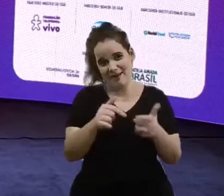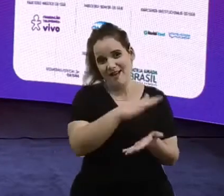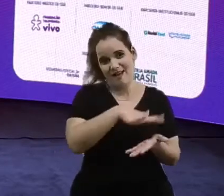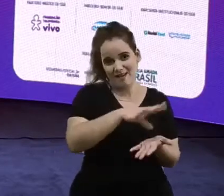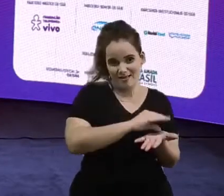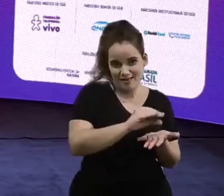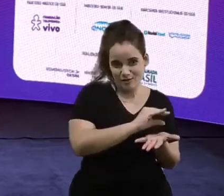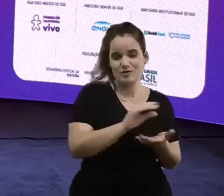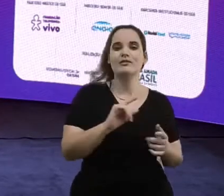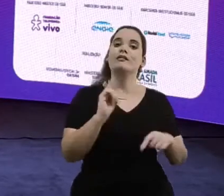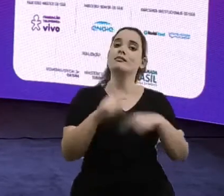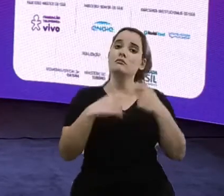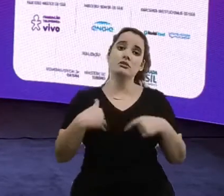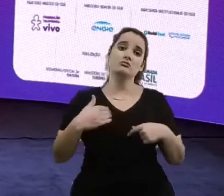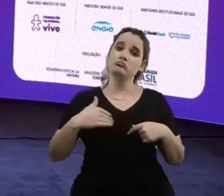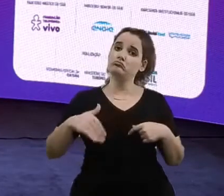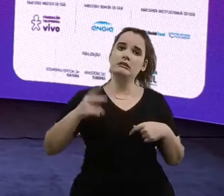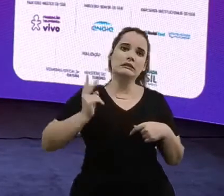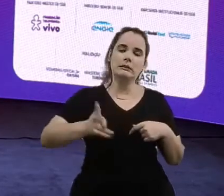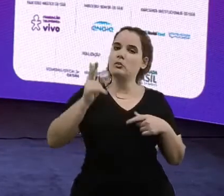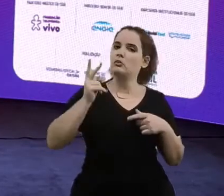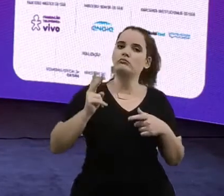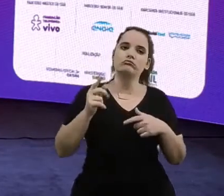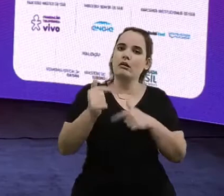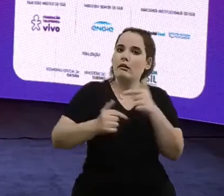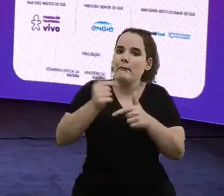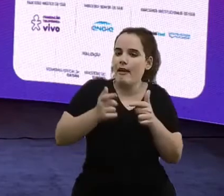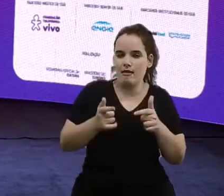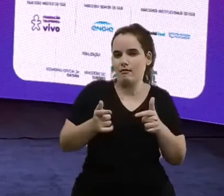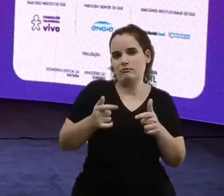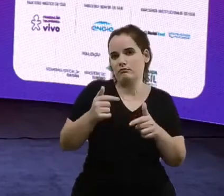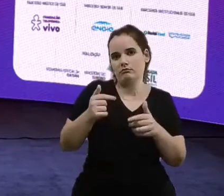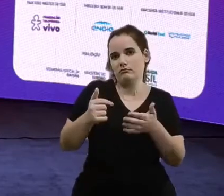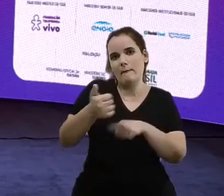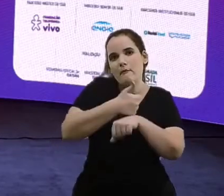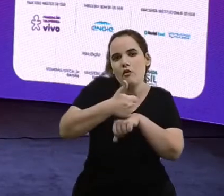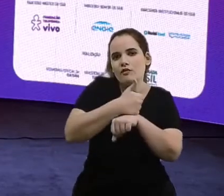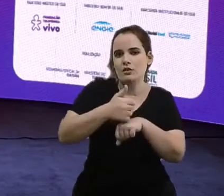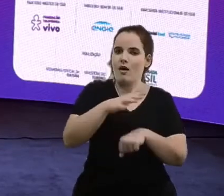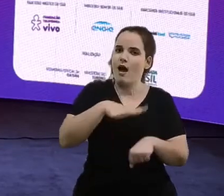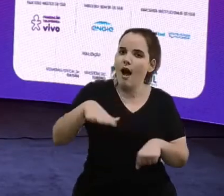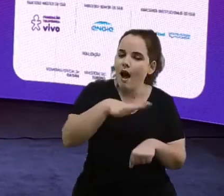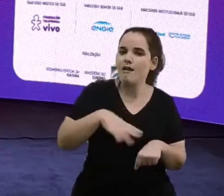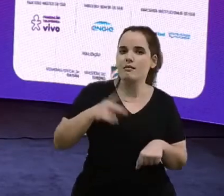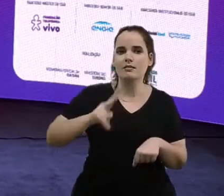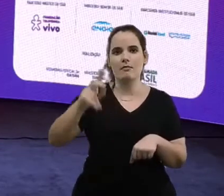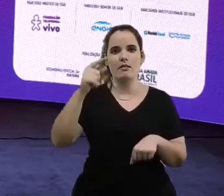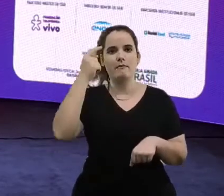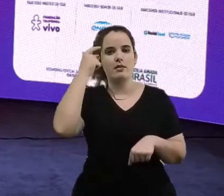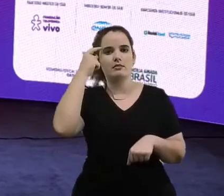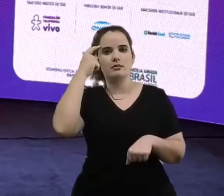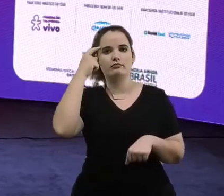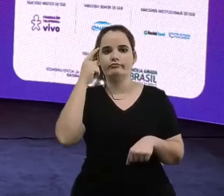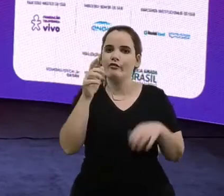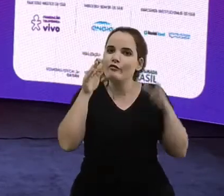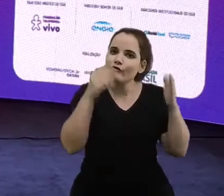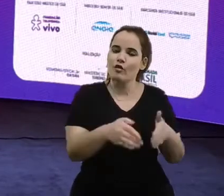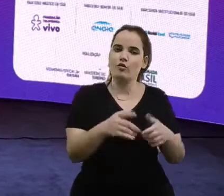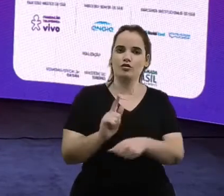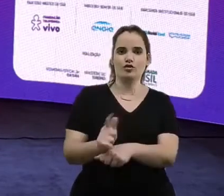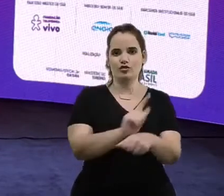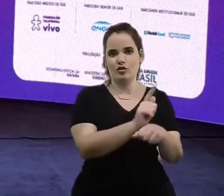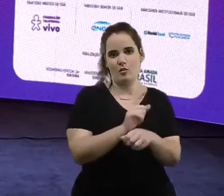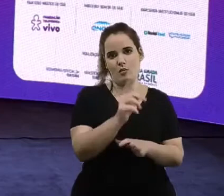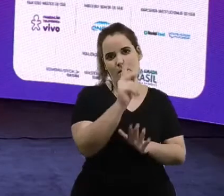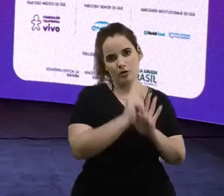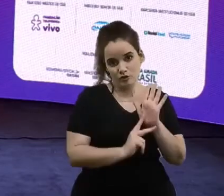fiz uma carreira sempre nessa área, então, levando inteligência analítica para projetos de gestão em grandes corporações, como a